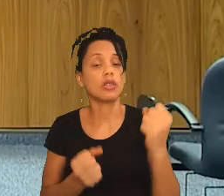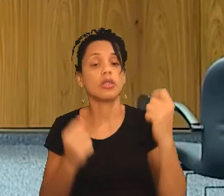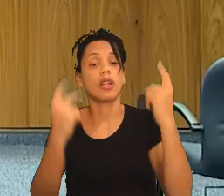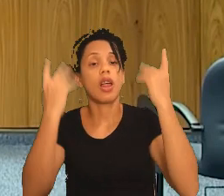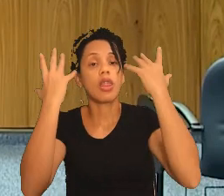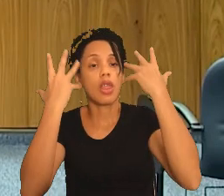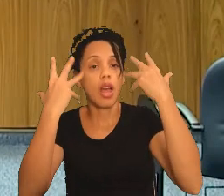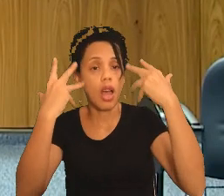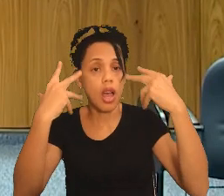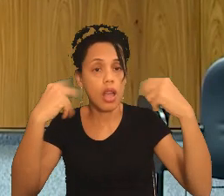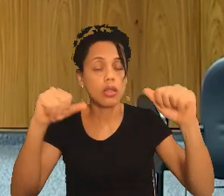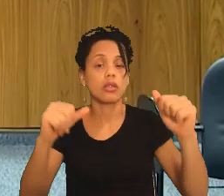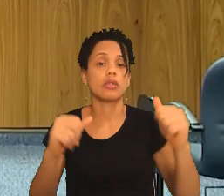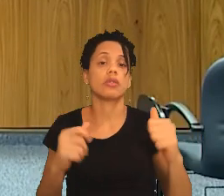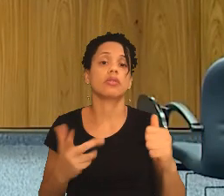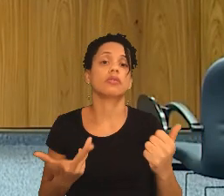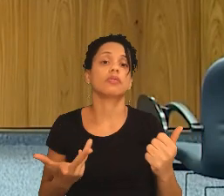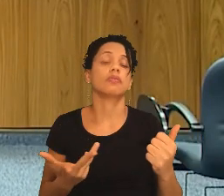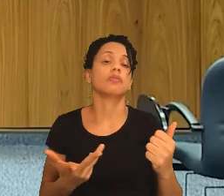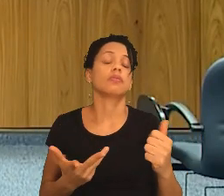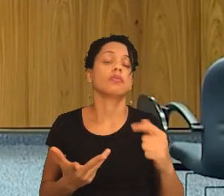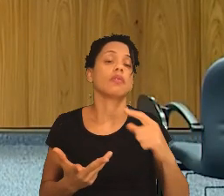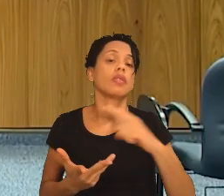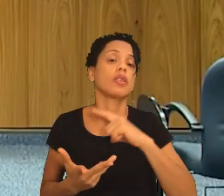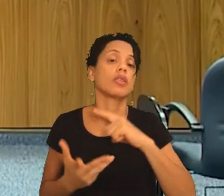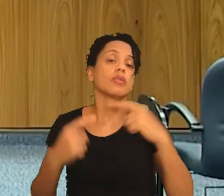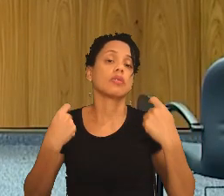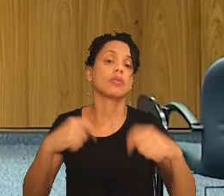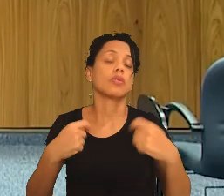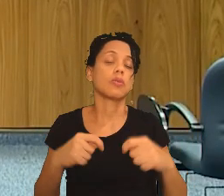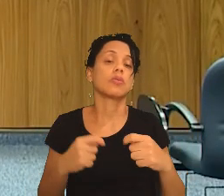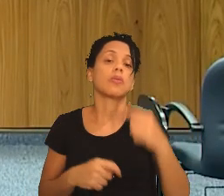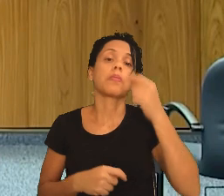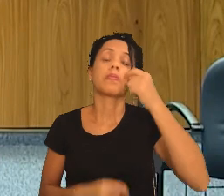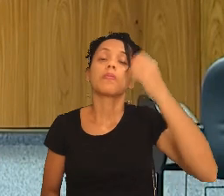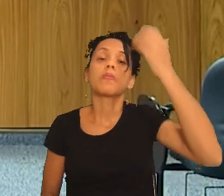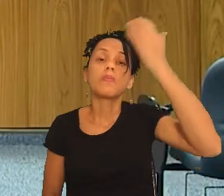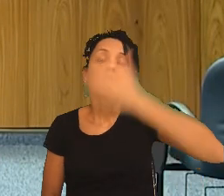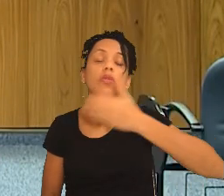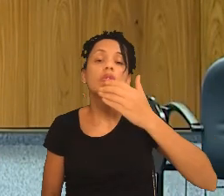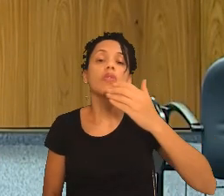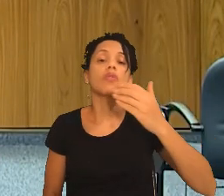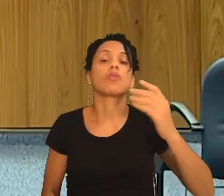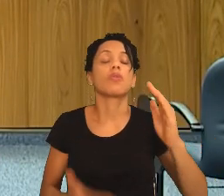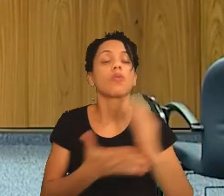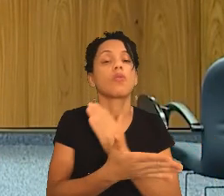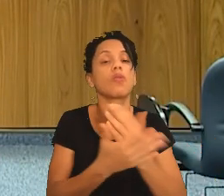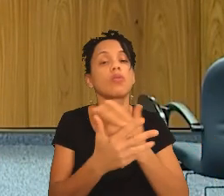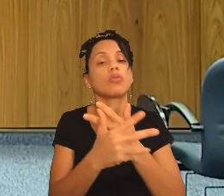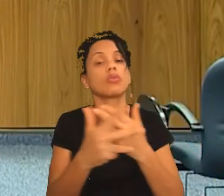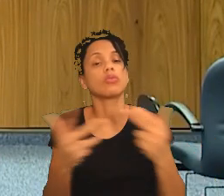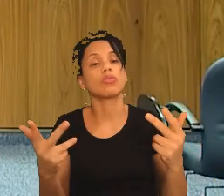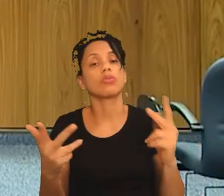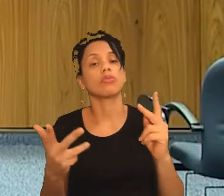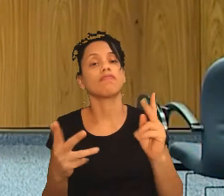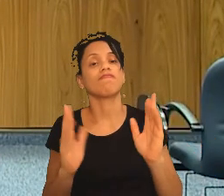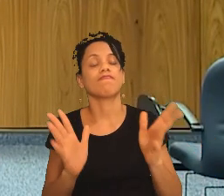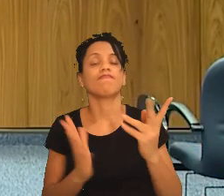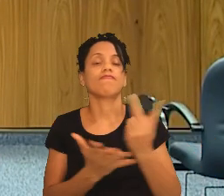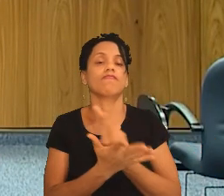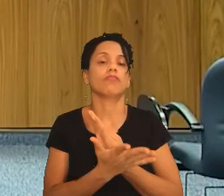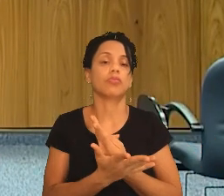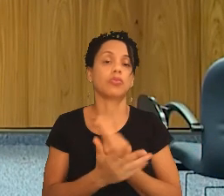mas processos de transformações em cada grupo, em que fica muito complicado você admitir com